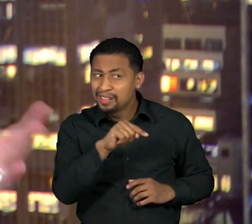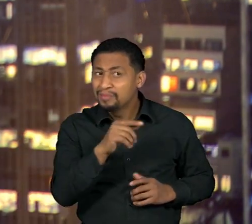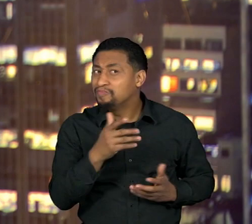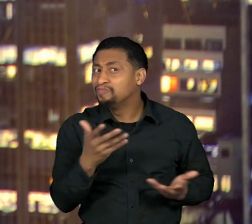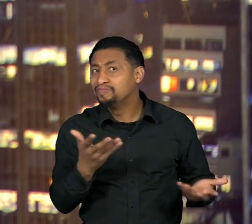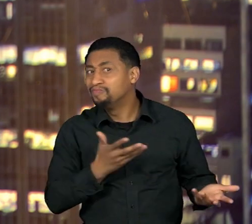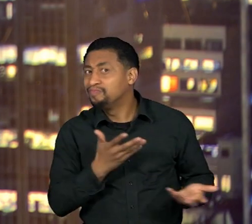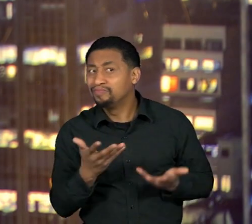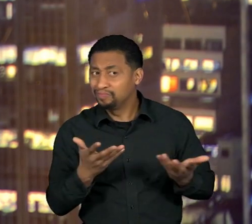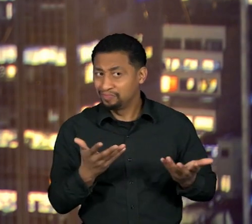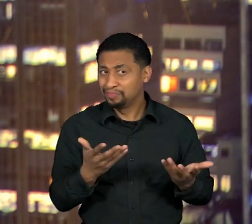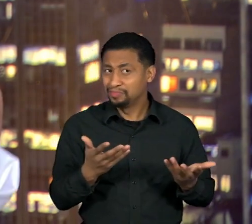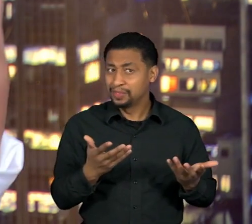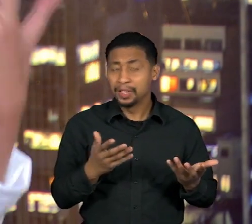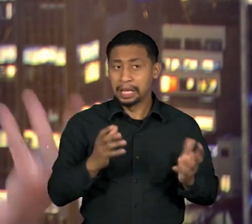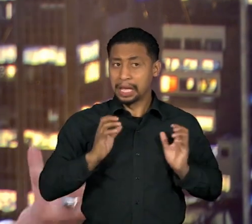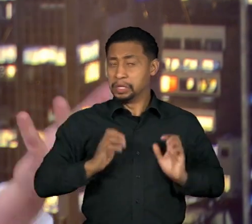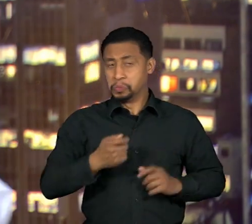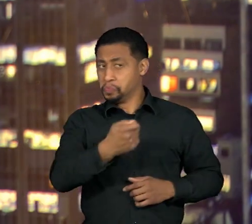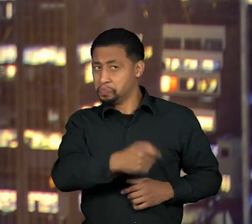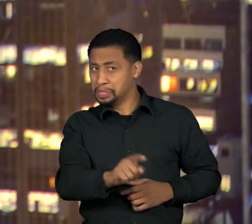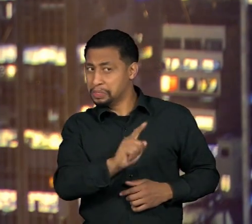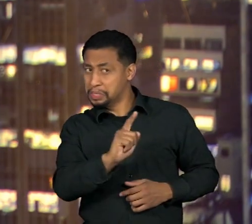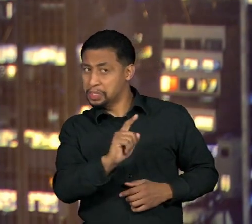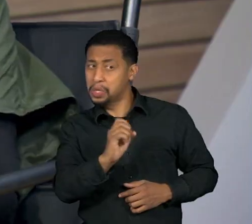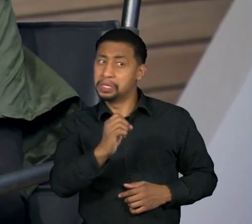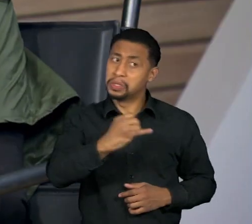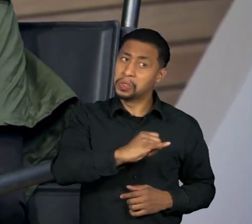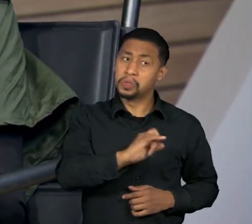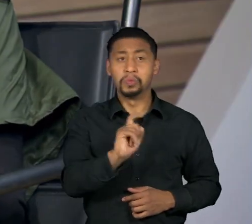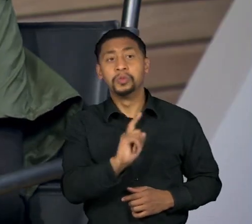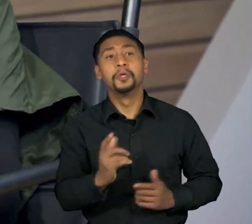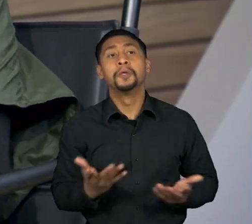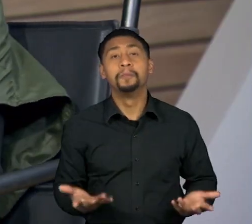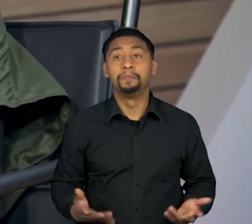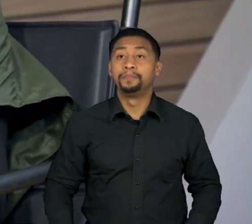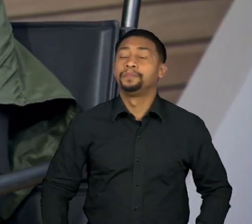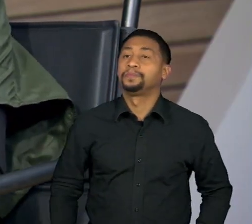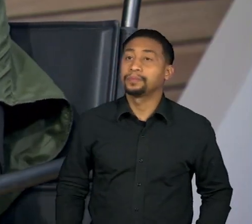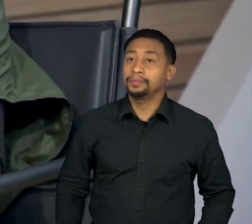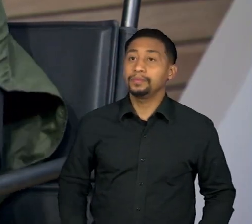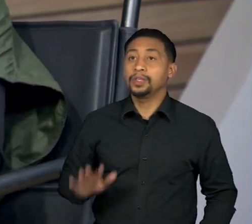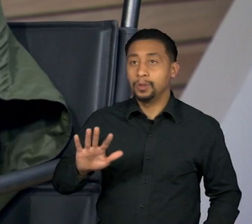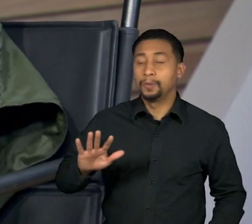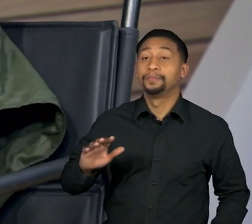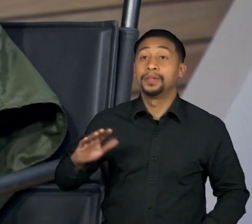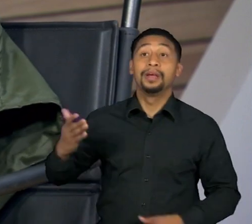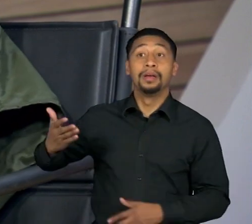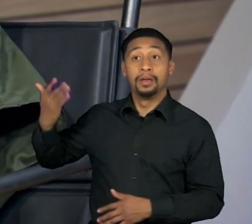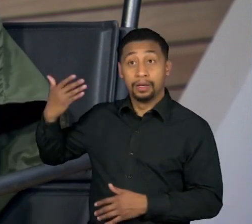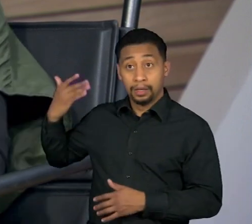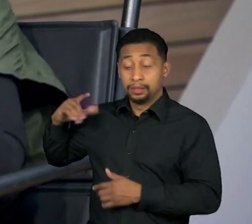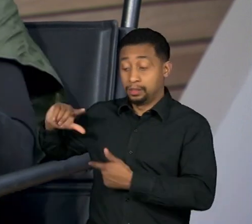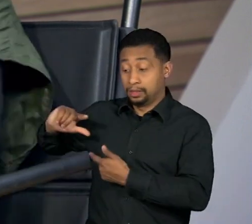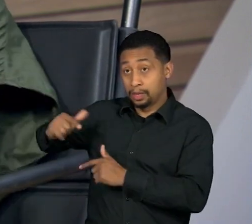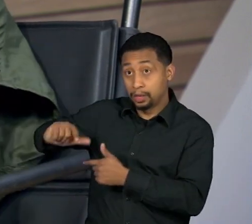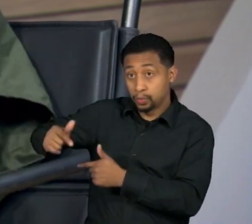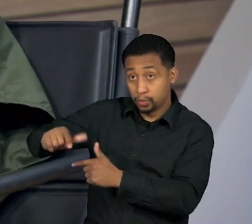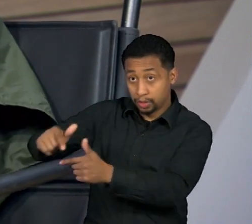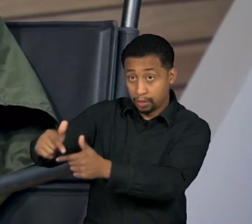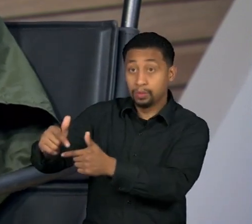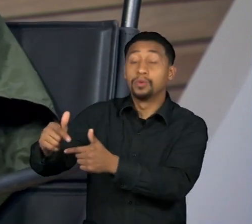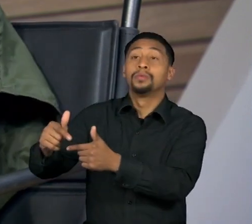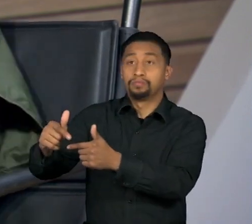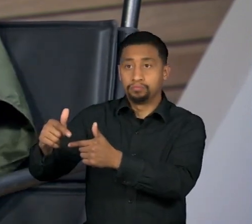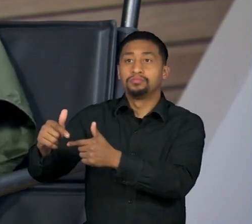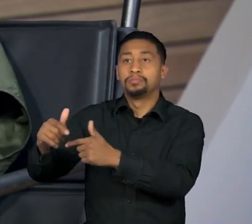nesse sentido? É uma ferramenta ética? Como é que tradicionalmente as empresas contratavam as pessoas? Eram as